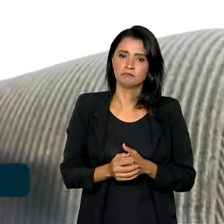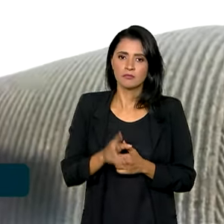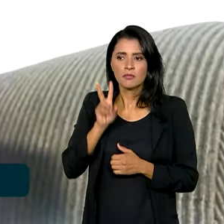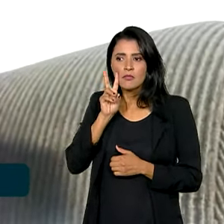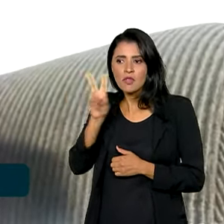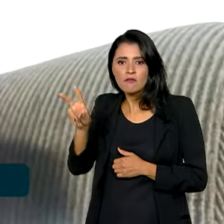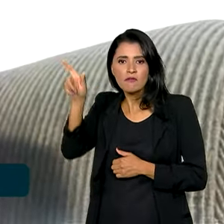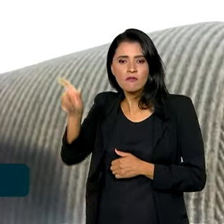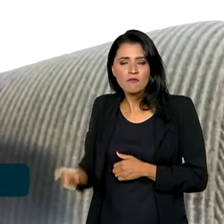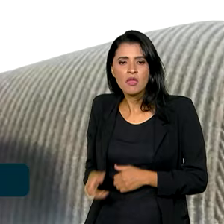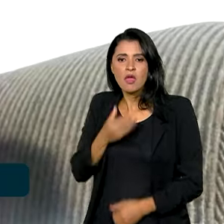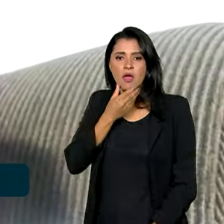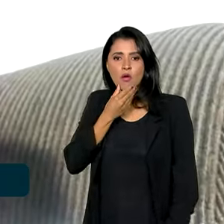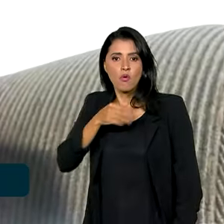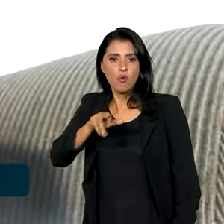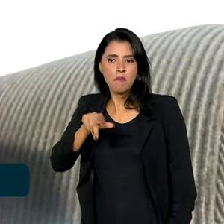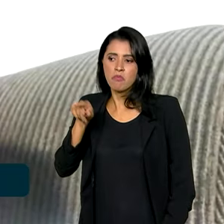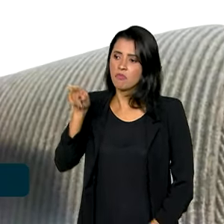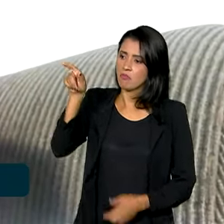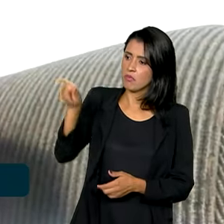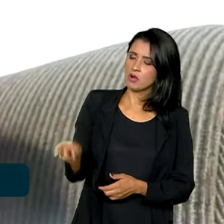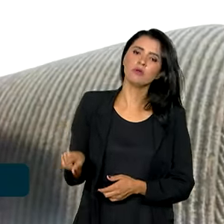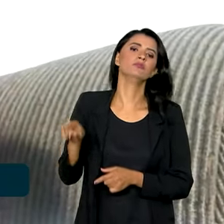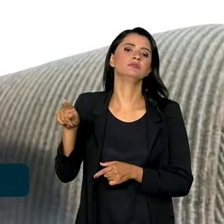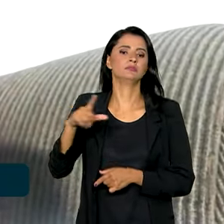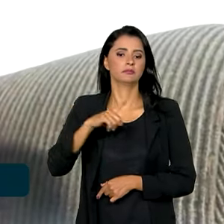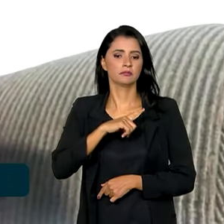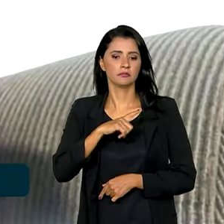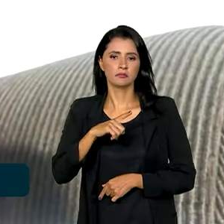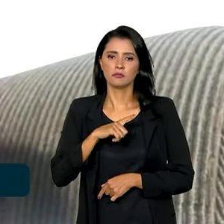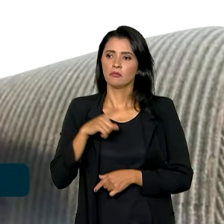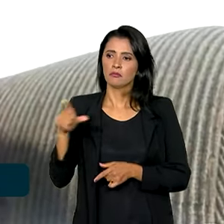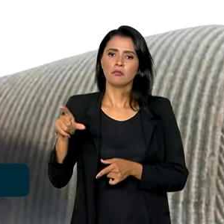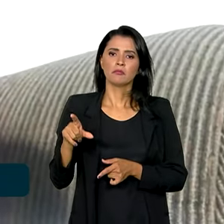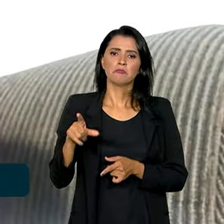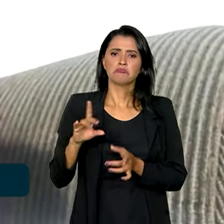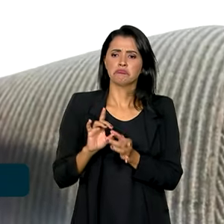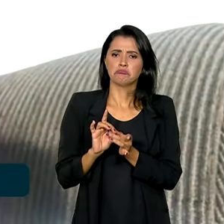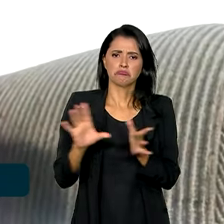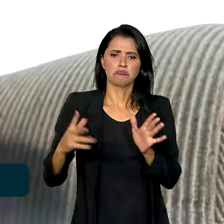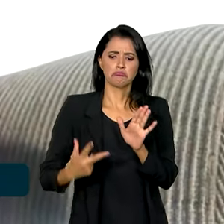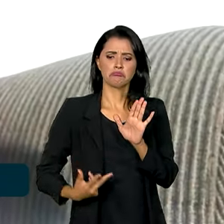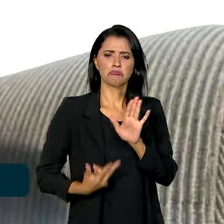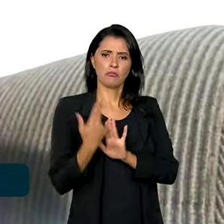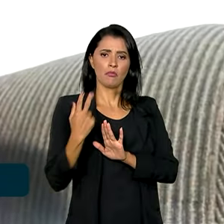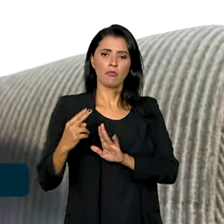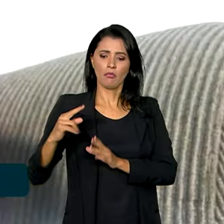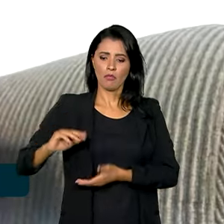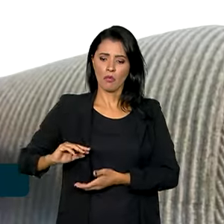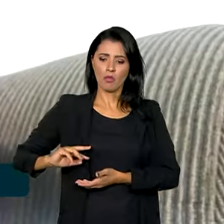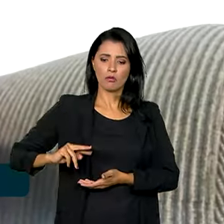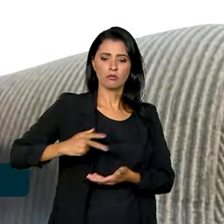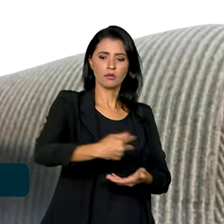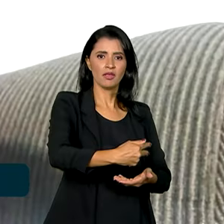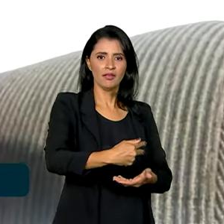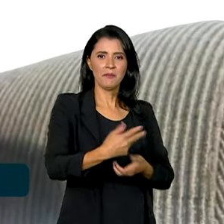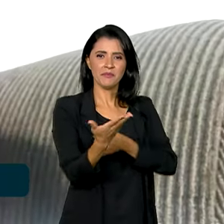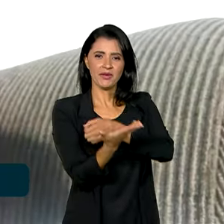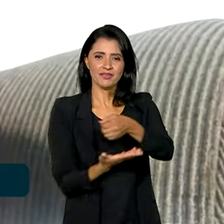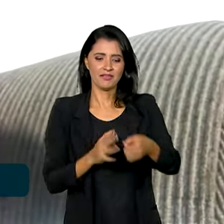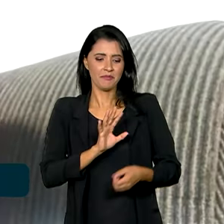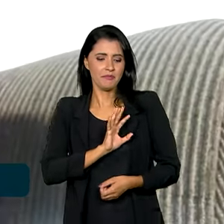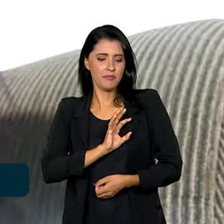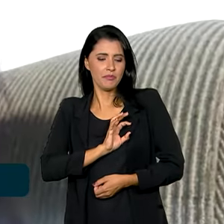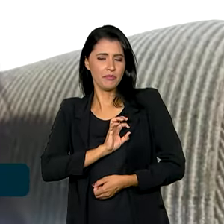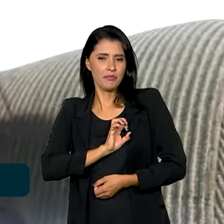irmão teve o desprendimento e o amor de